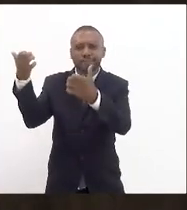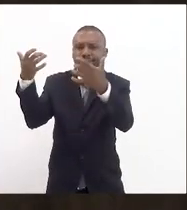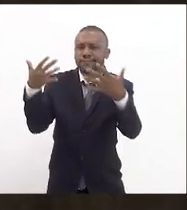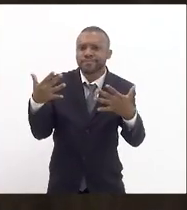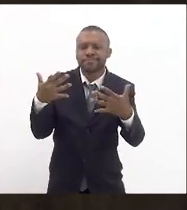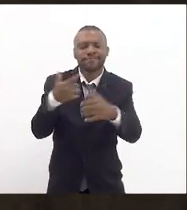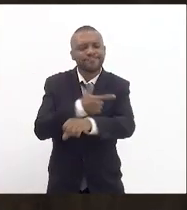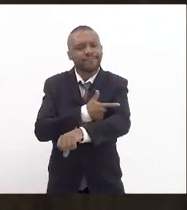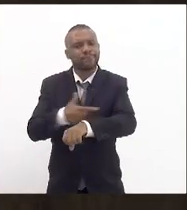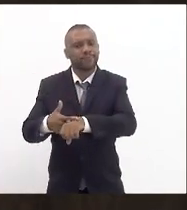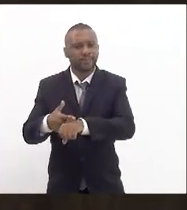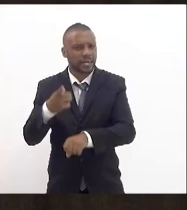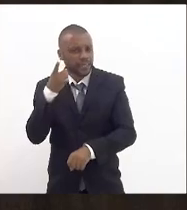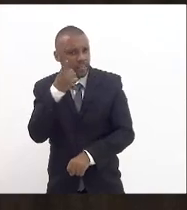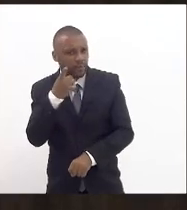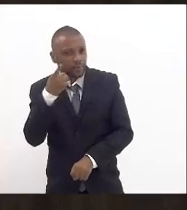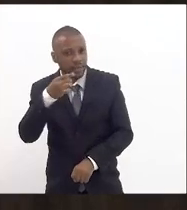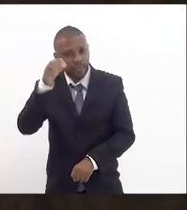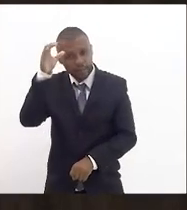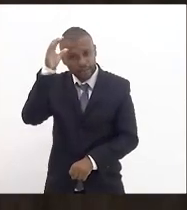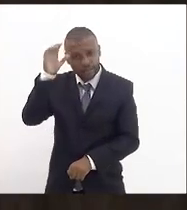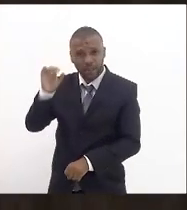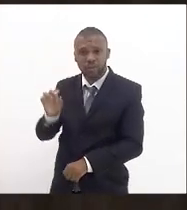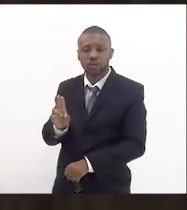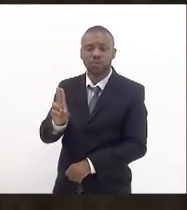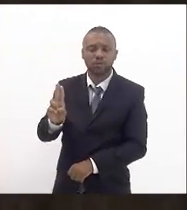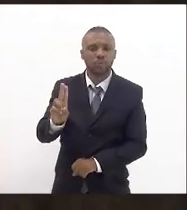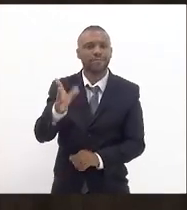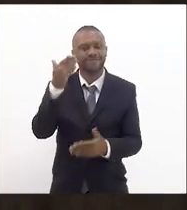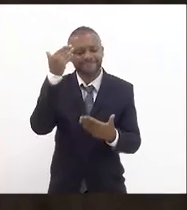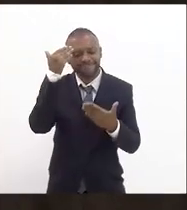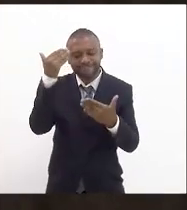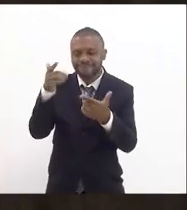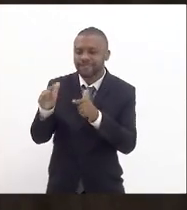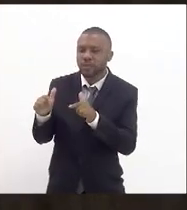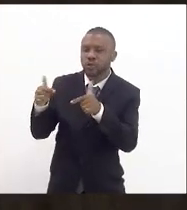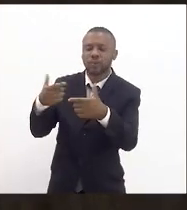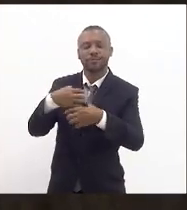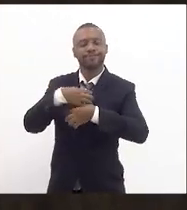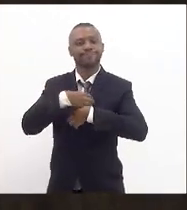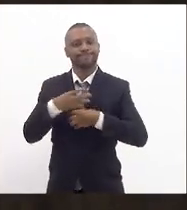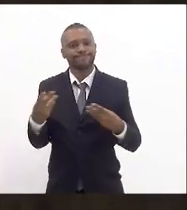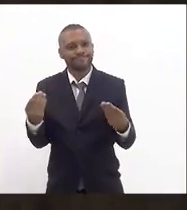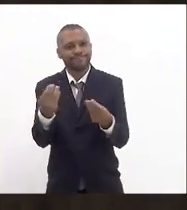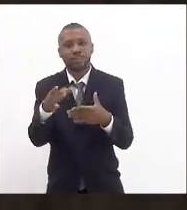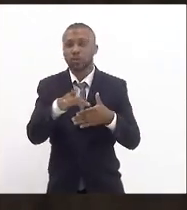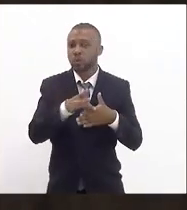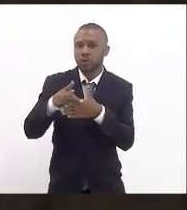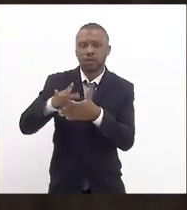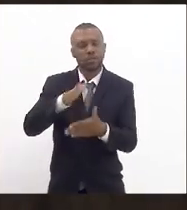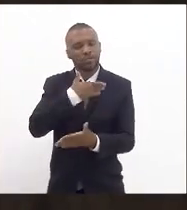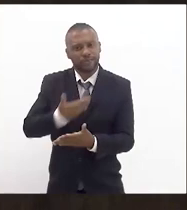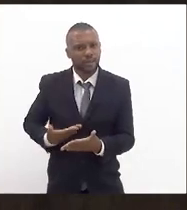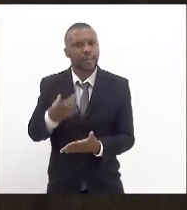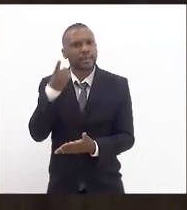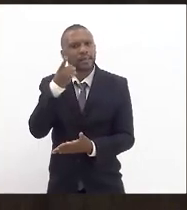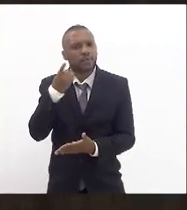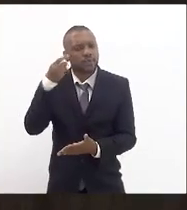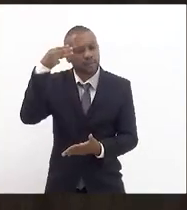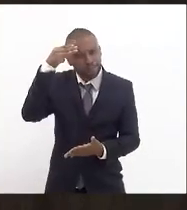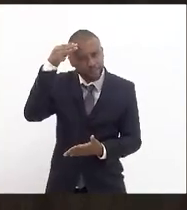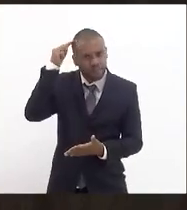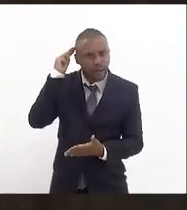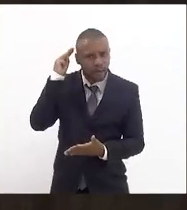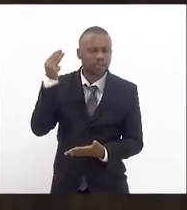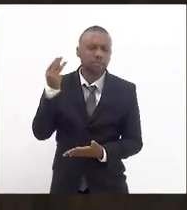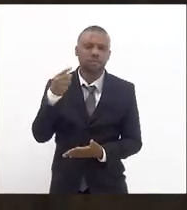da deputada Tia Ju, agradecer o gesto generoso e sensível do líder do governo, deputado Márcio Pacheco,